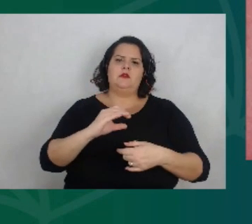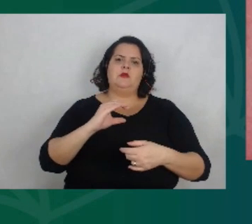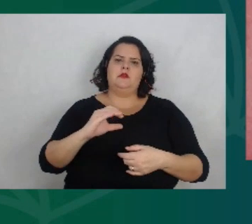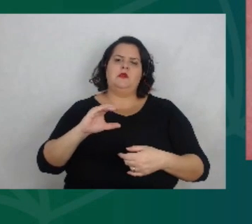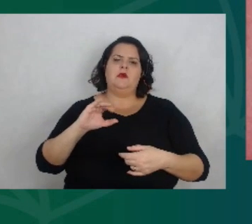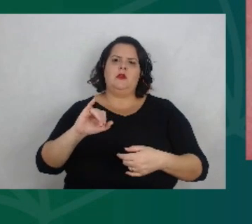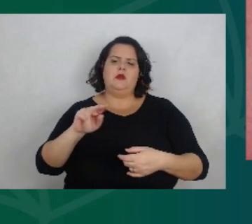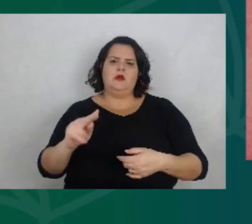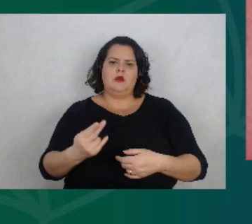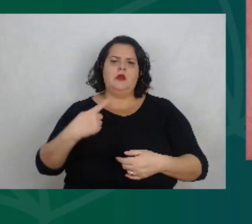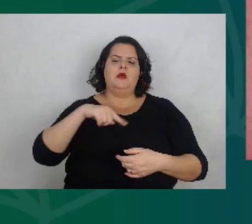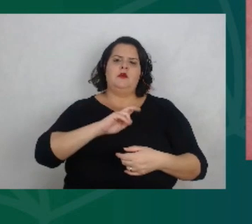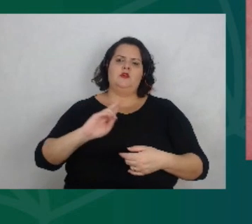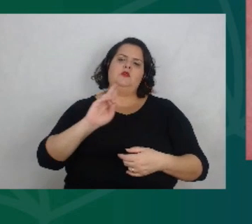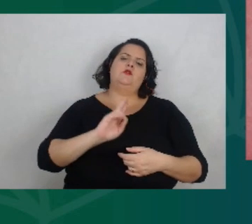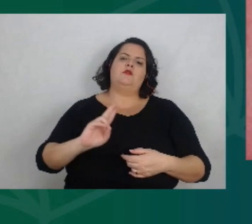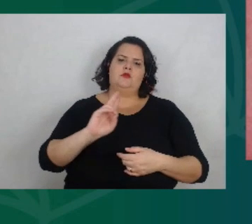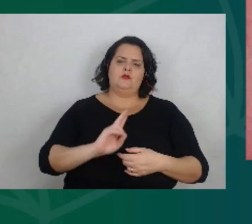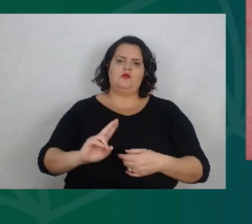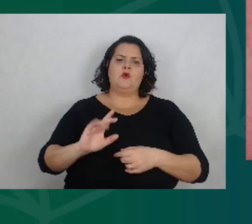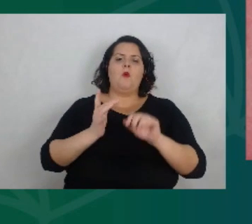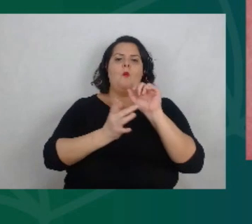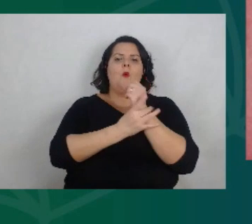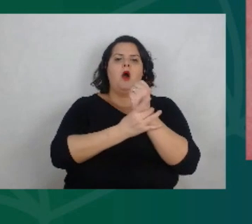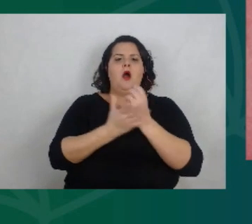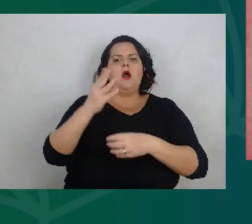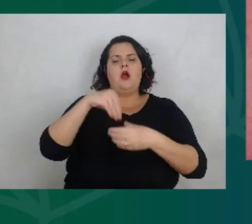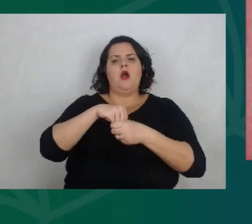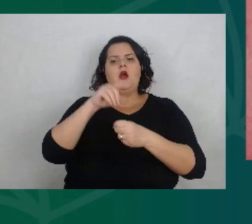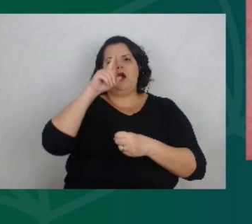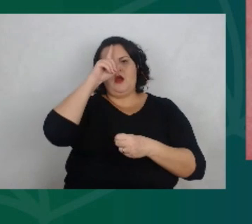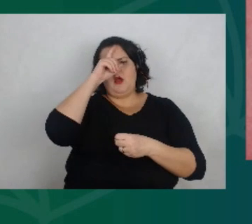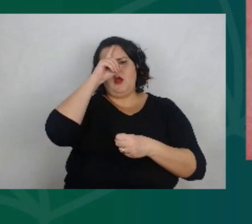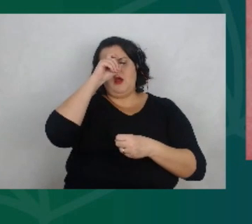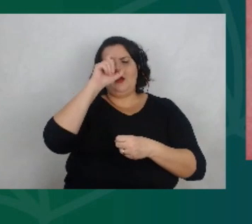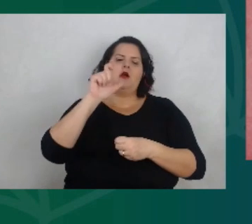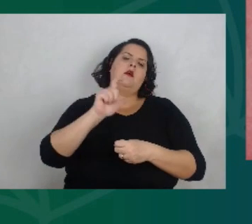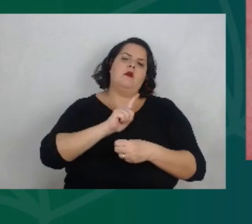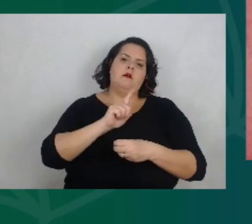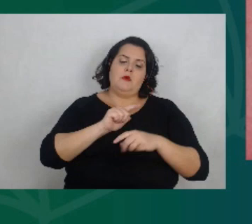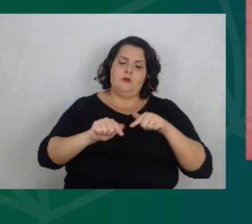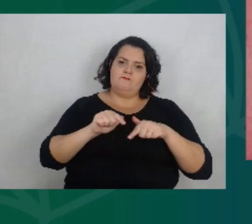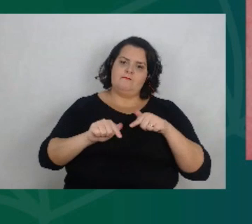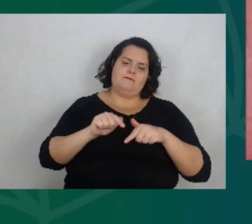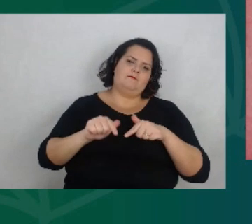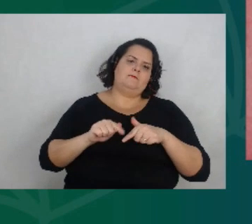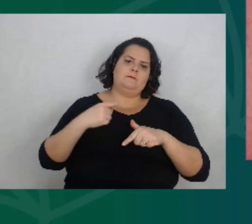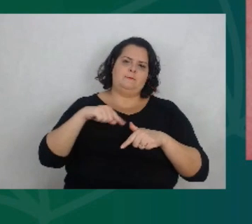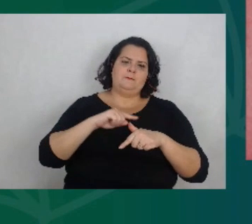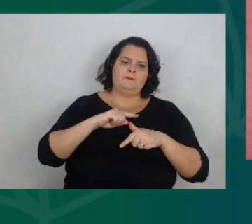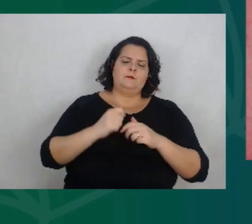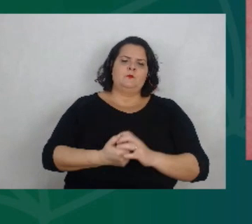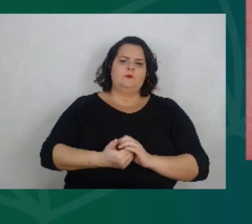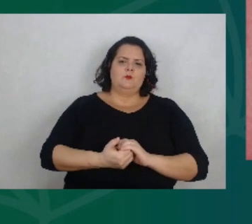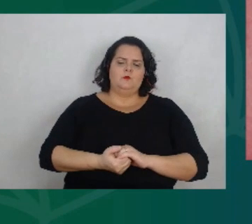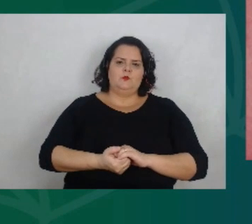de biossegurança dentro do hospital para podermos executar assim nossas tarefas. Eu gostaria de apresentar, sei que